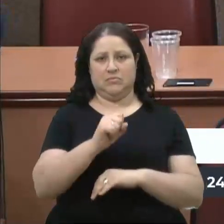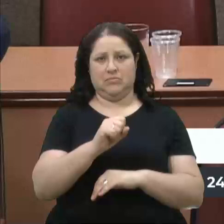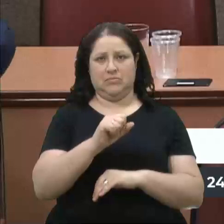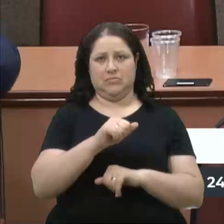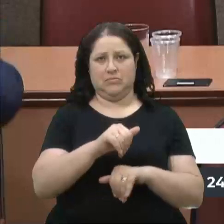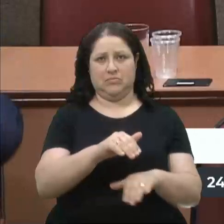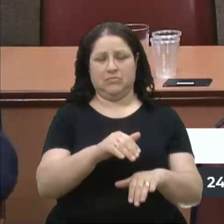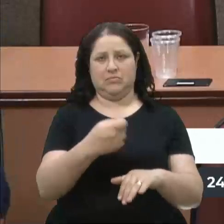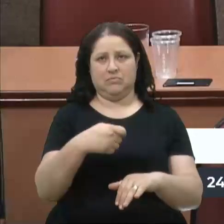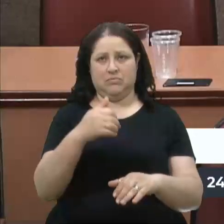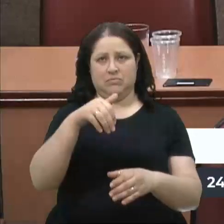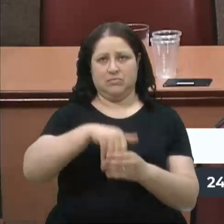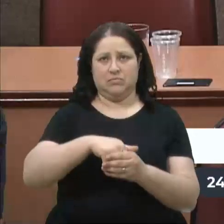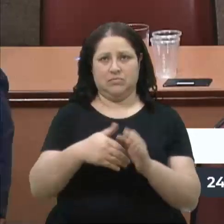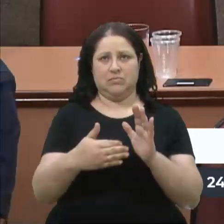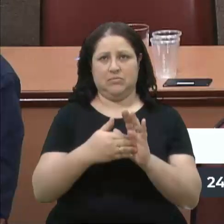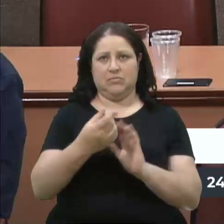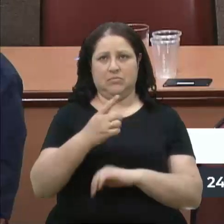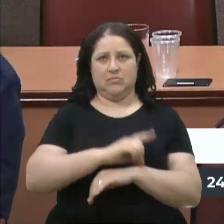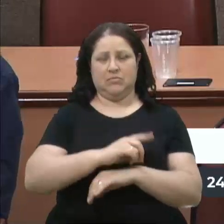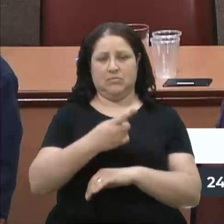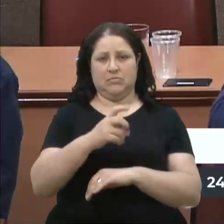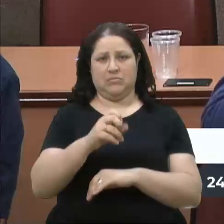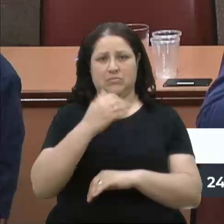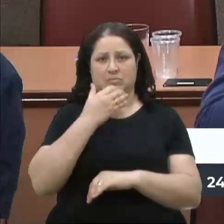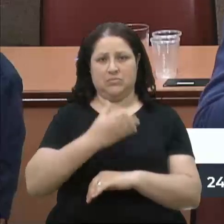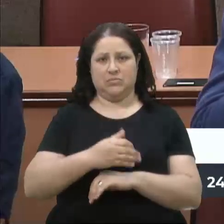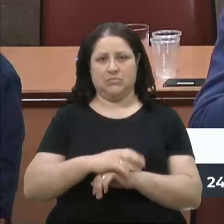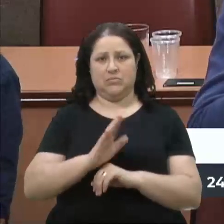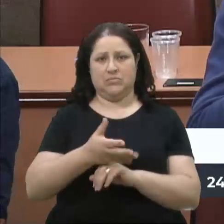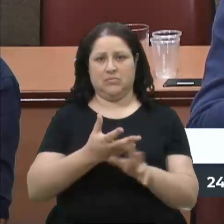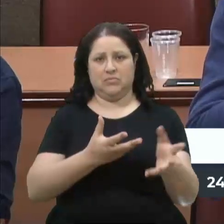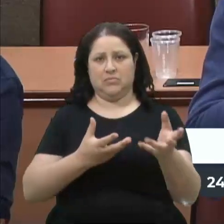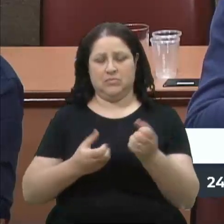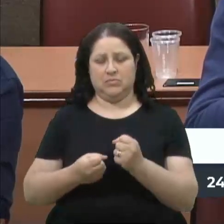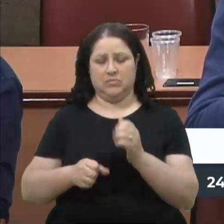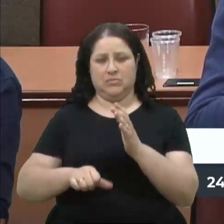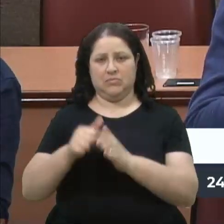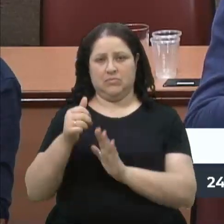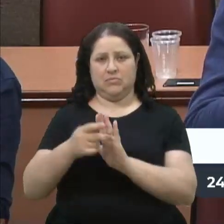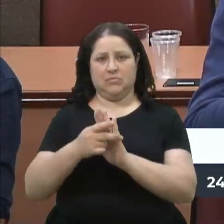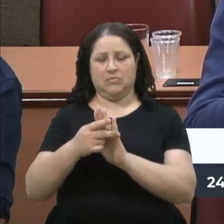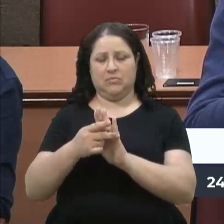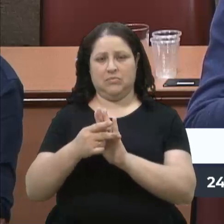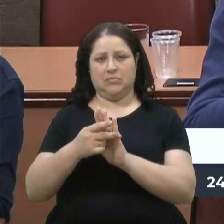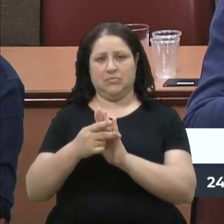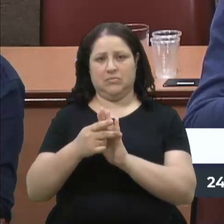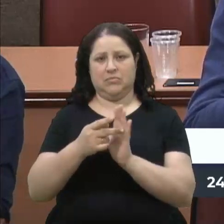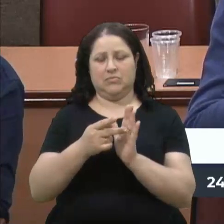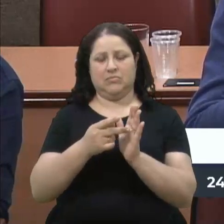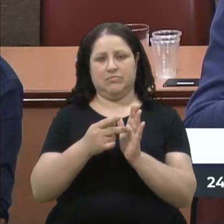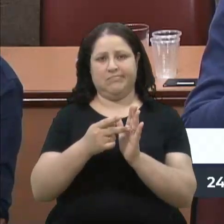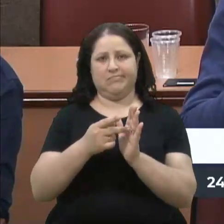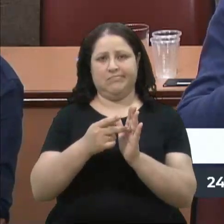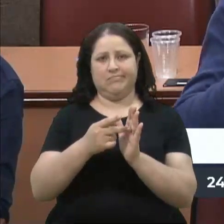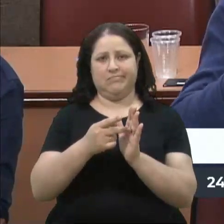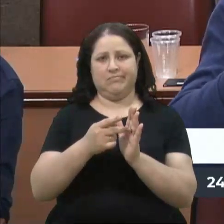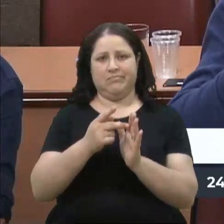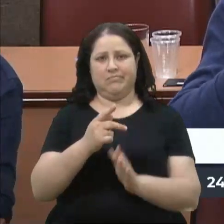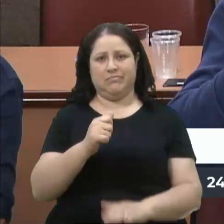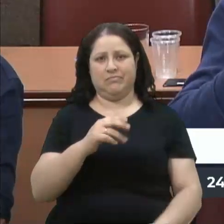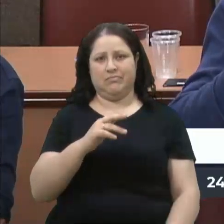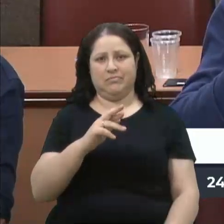o dia 15 de Dezembro já recebeu o primeiro parecer da comissão desenvolvimento econômico